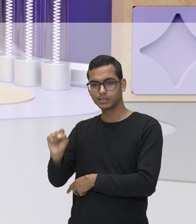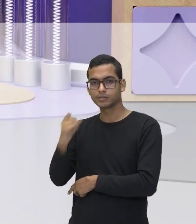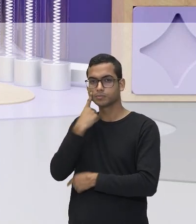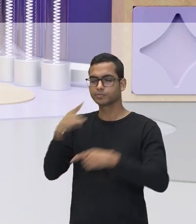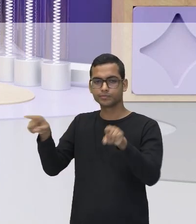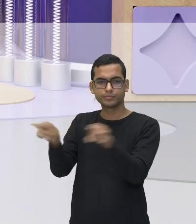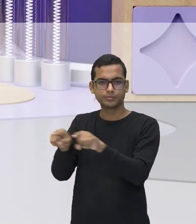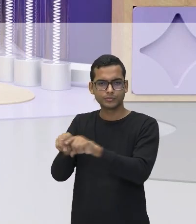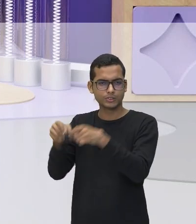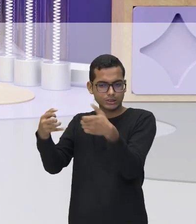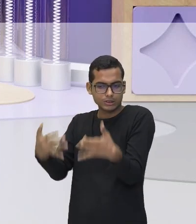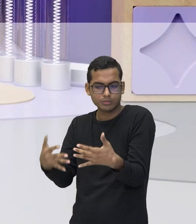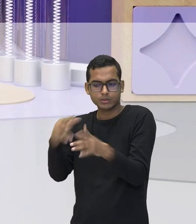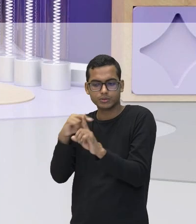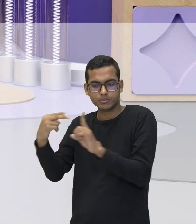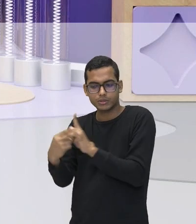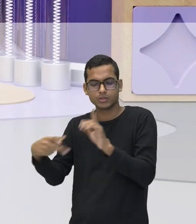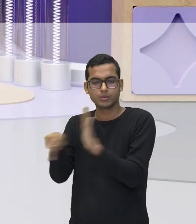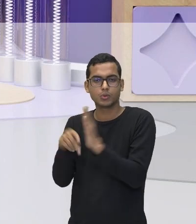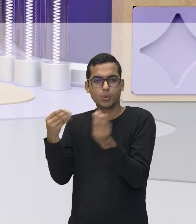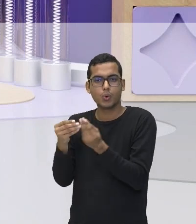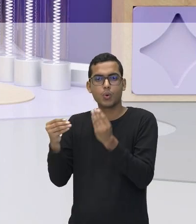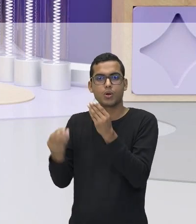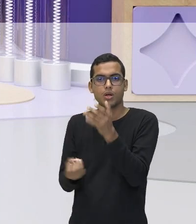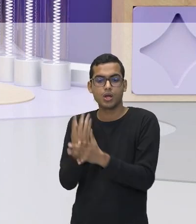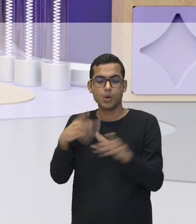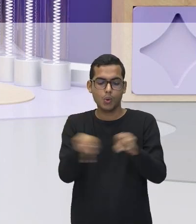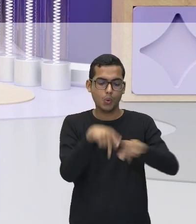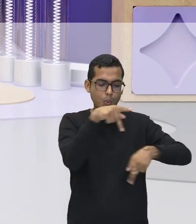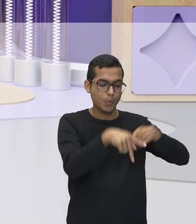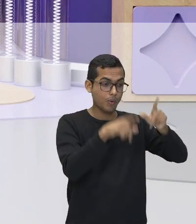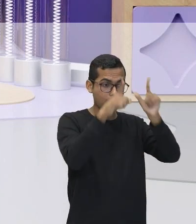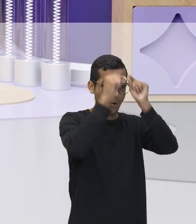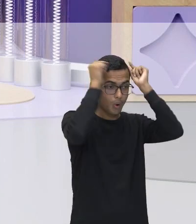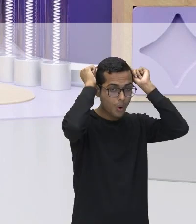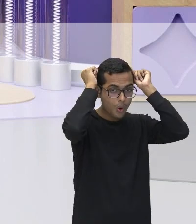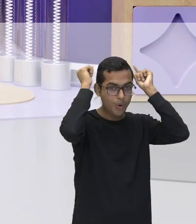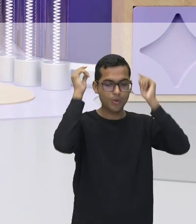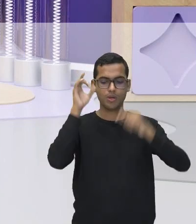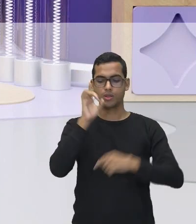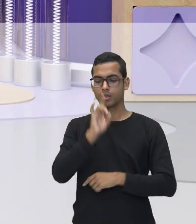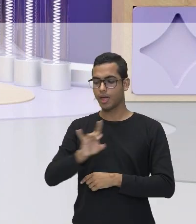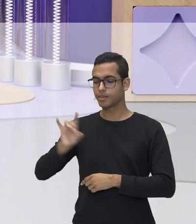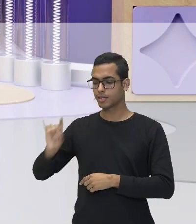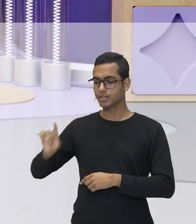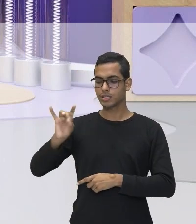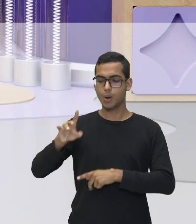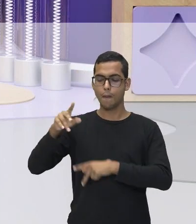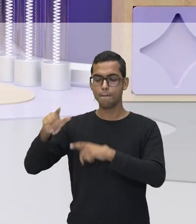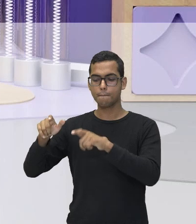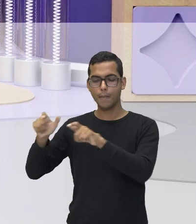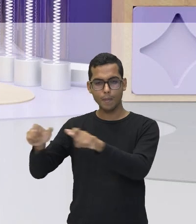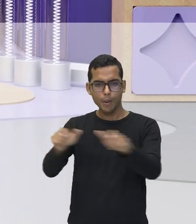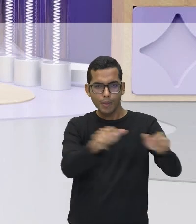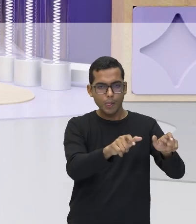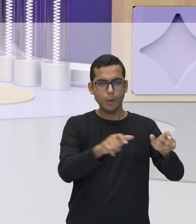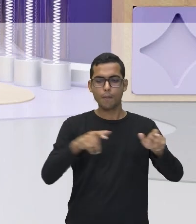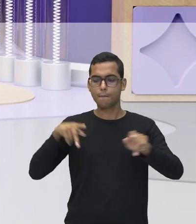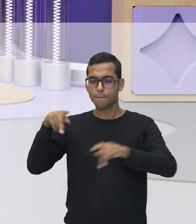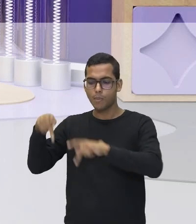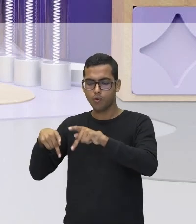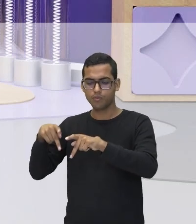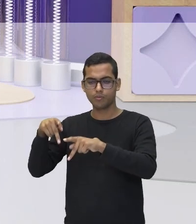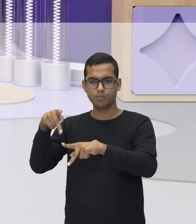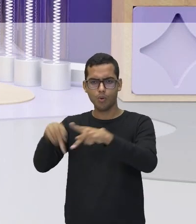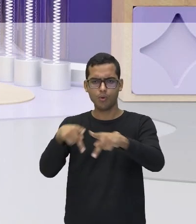egípcios. Né? Aí cada religião antiga, cada povo antigo vai dar a sua versão de como o mundo foi criado, de